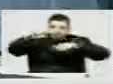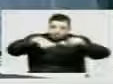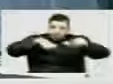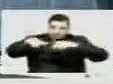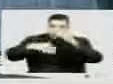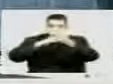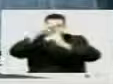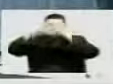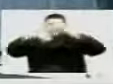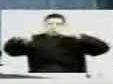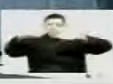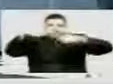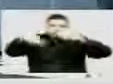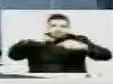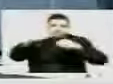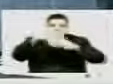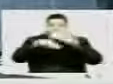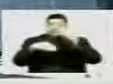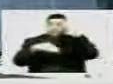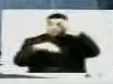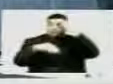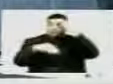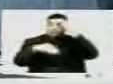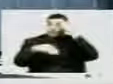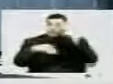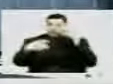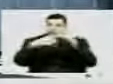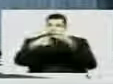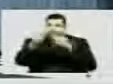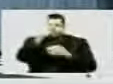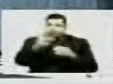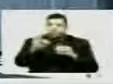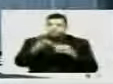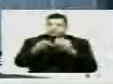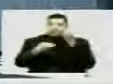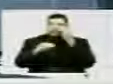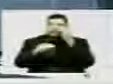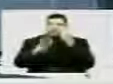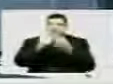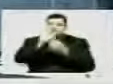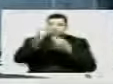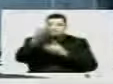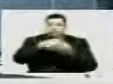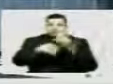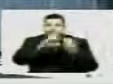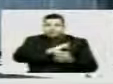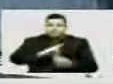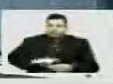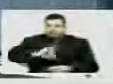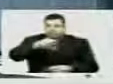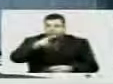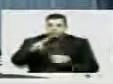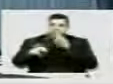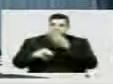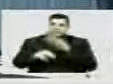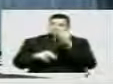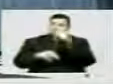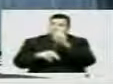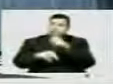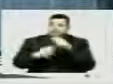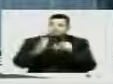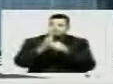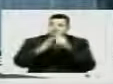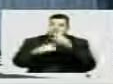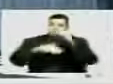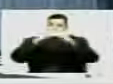esse processo de debate sobre a lógica do pacto federativo e dos interesses republicanos, deputado Zé Ricardo. Esse é o